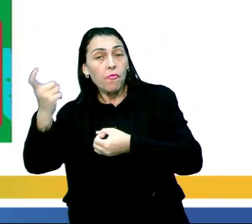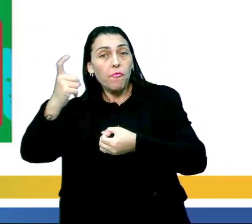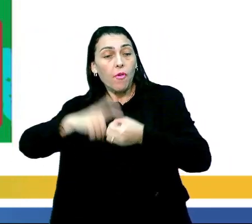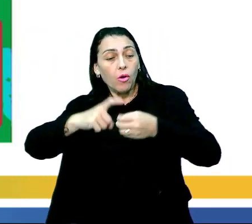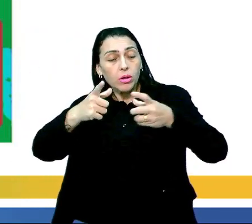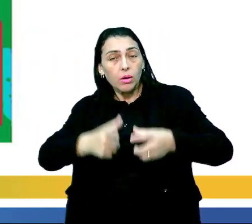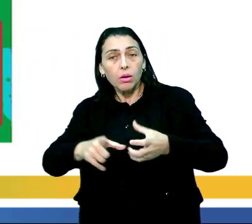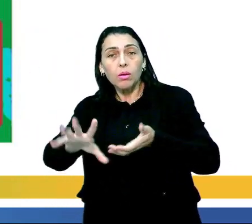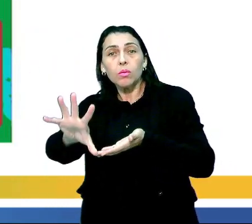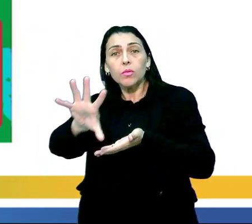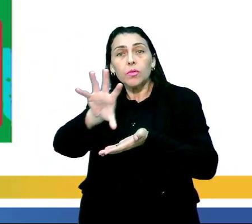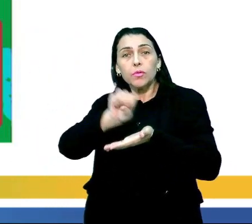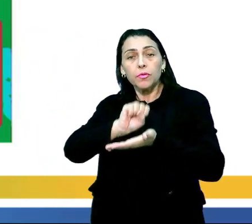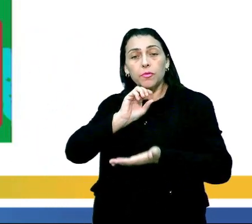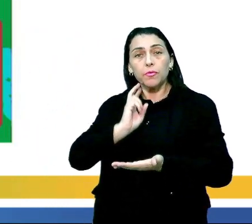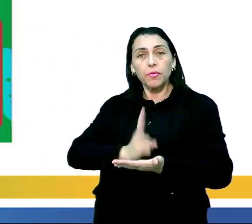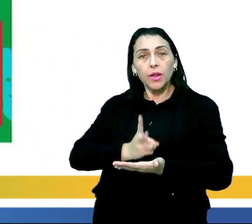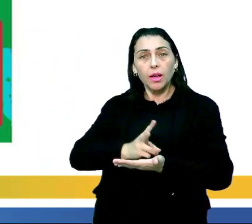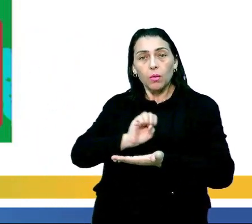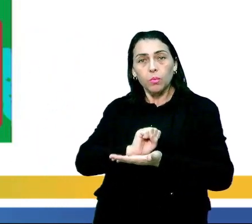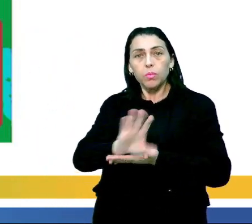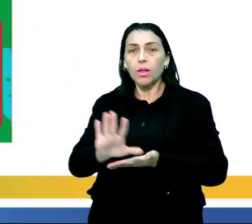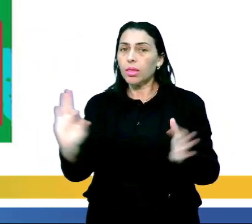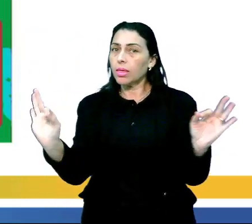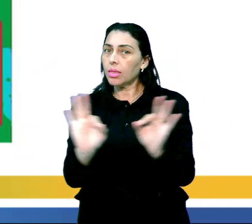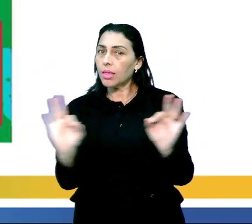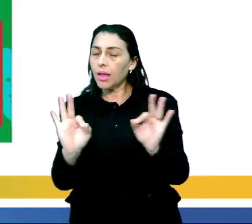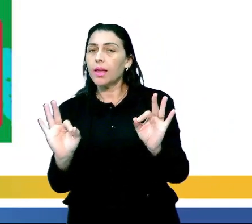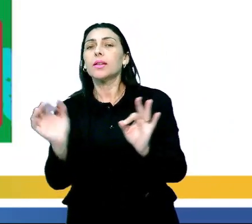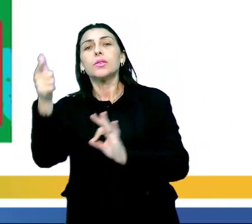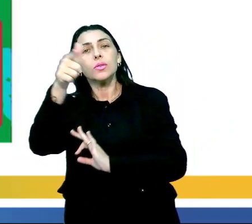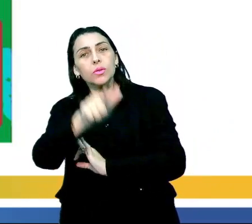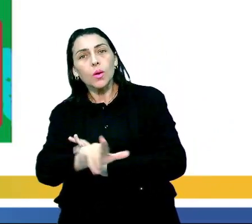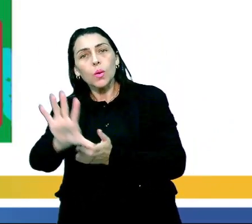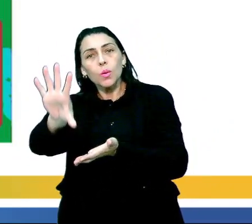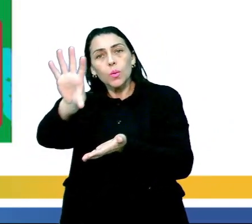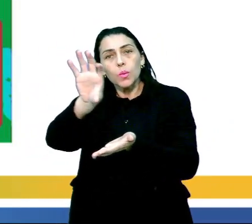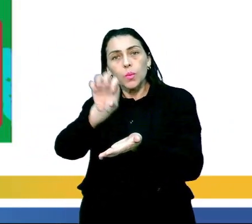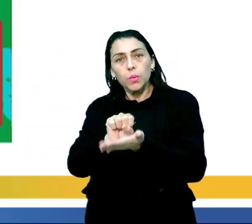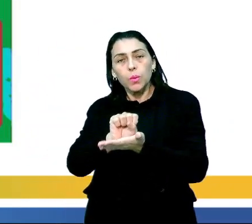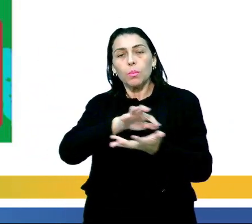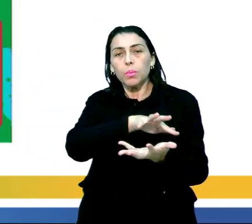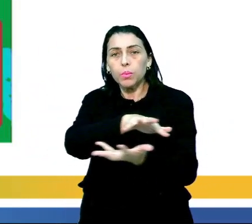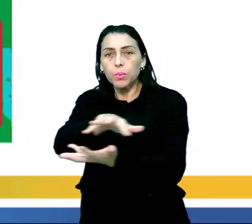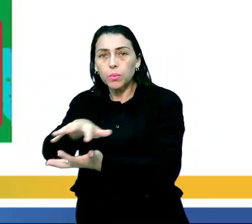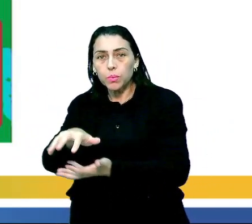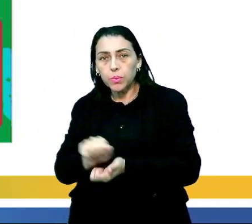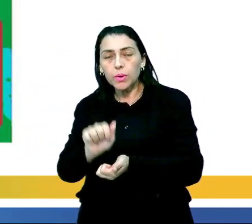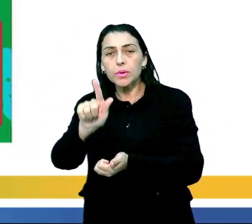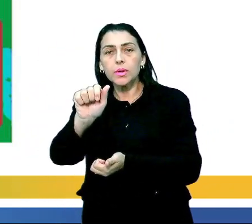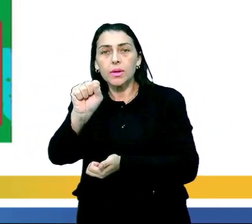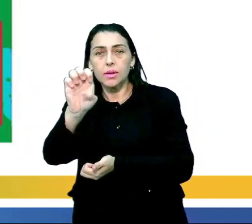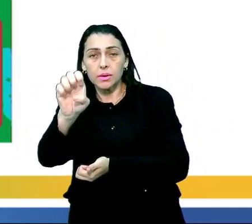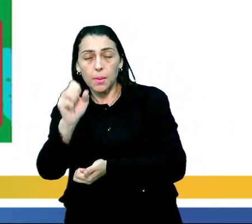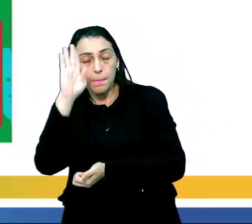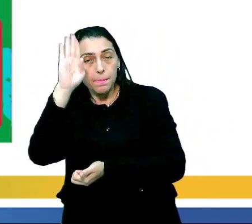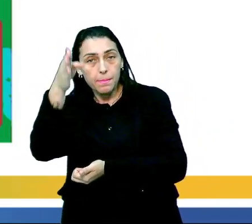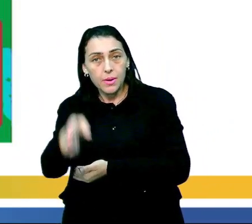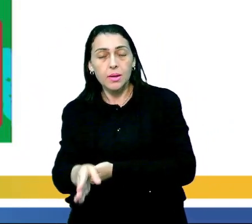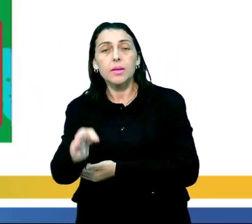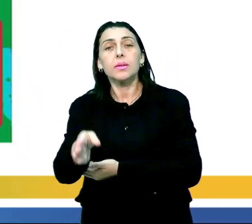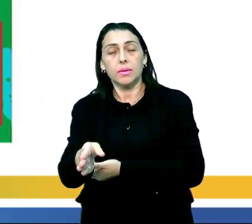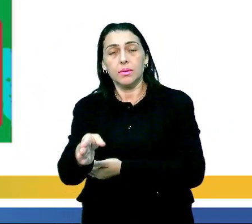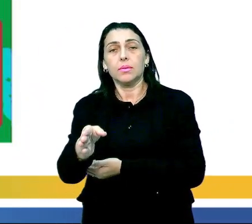espaço, ou seja, ele não volta, pois é refletido de novo e absorvido aí pela camada de gases,